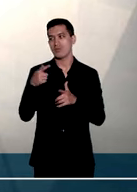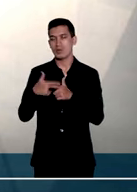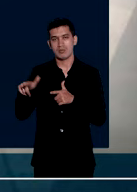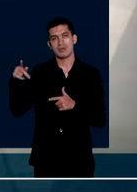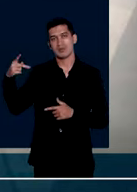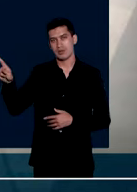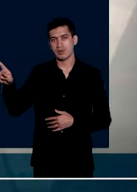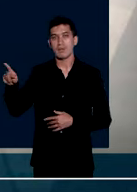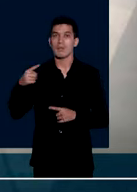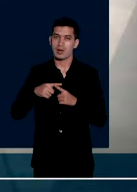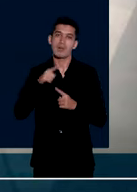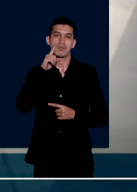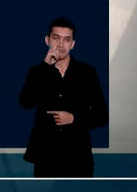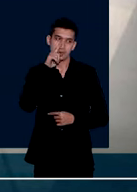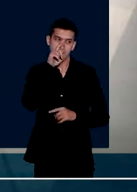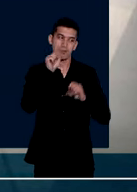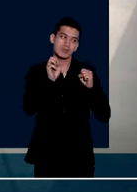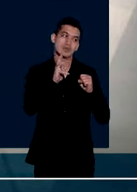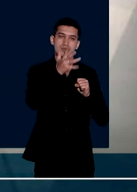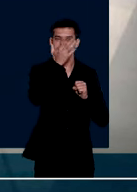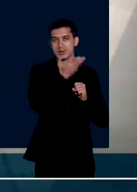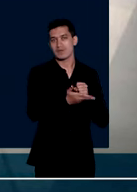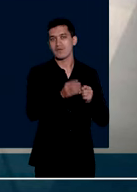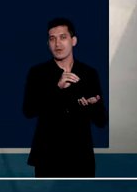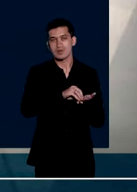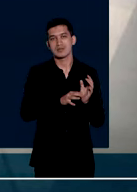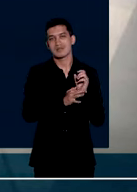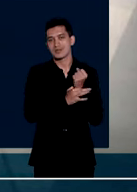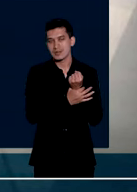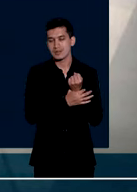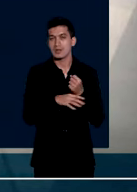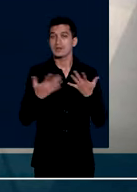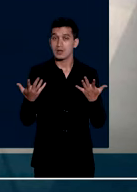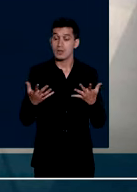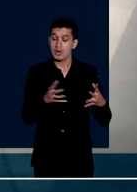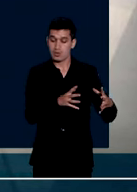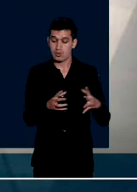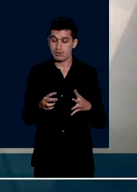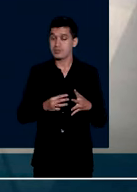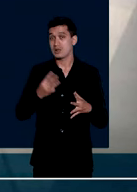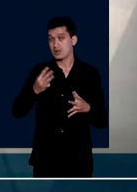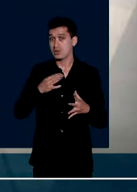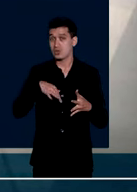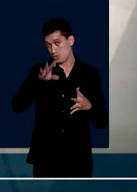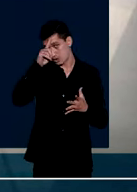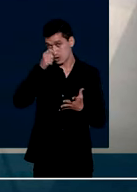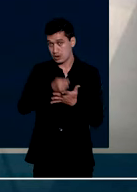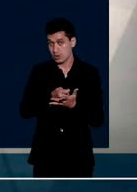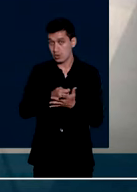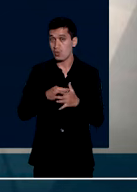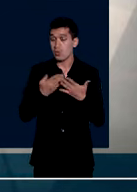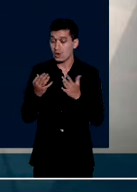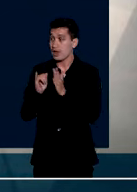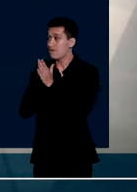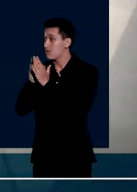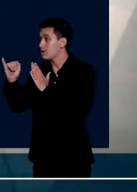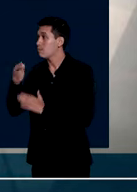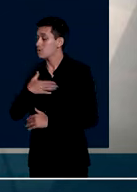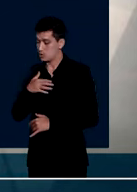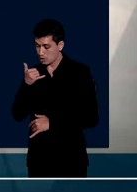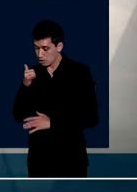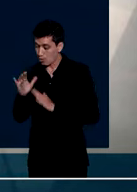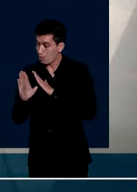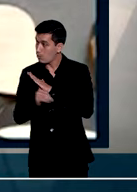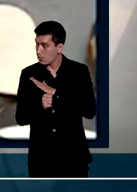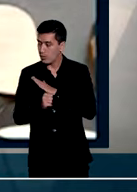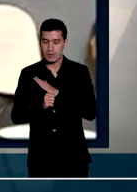atividade seguindo o voto da relatora a terceira turma entendeu que ao ser informado do roubo cabia ao banco adotar as medidas de segurança